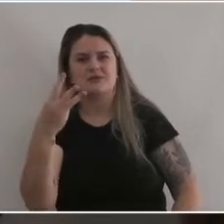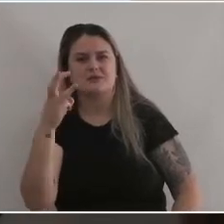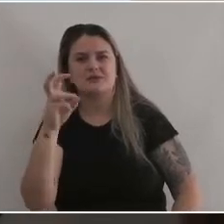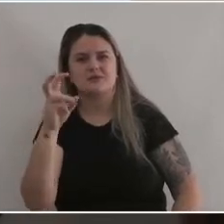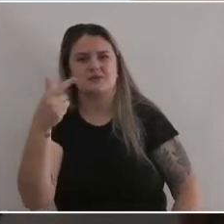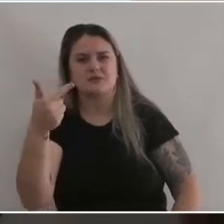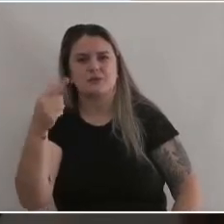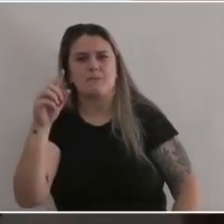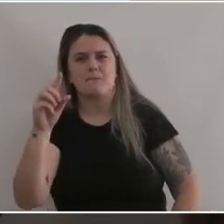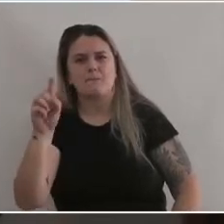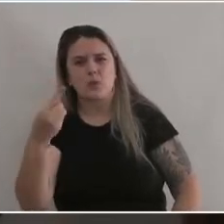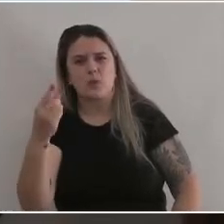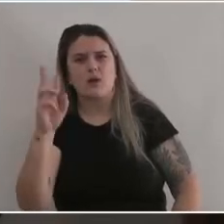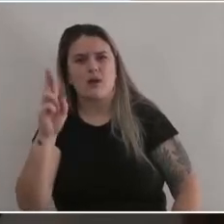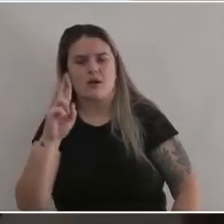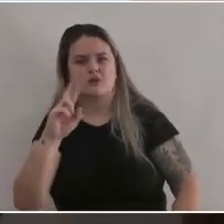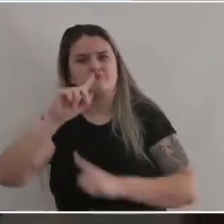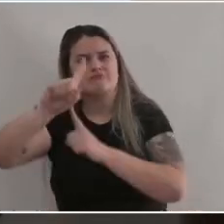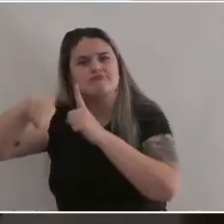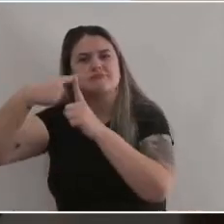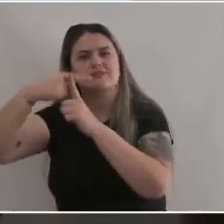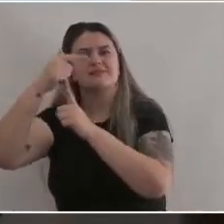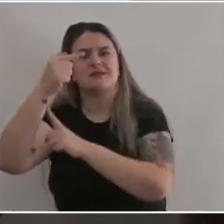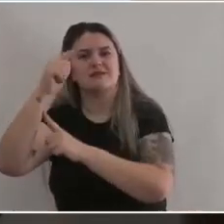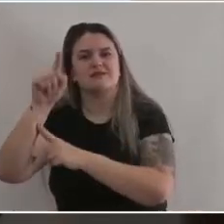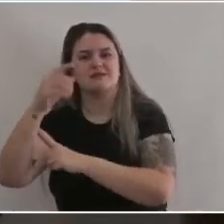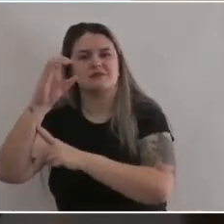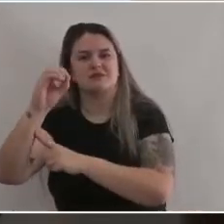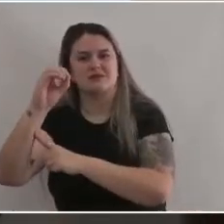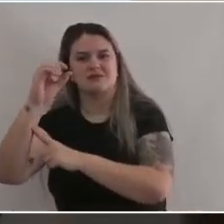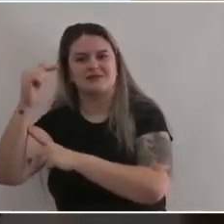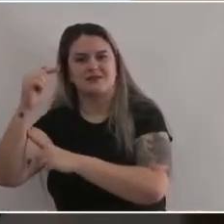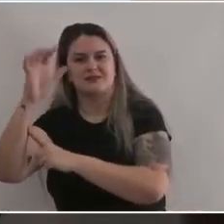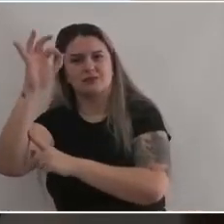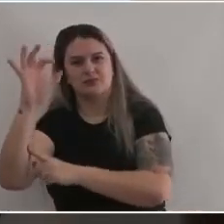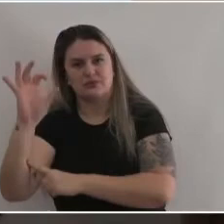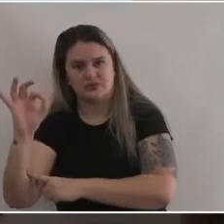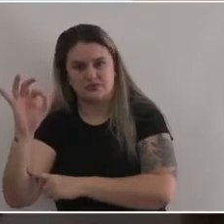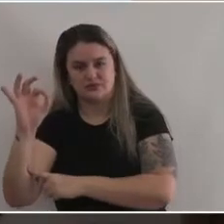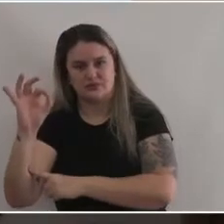166.352.000 reais, um acréscimo de 7,07%.